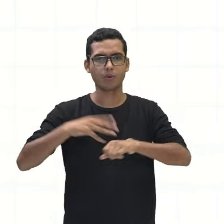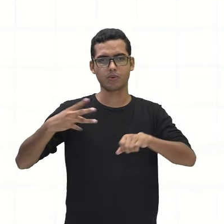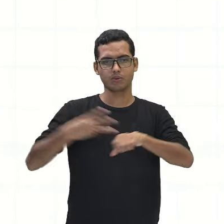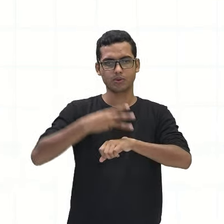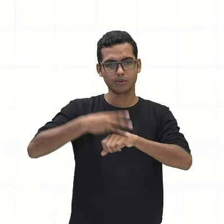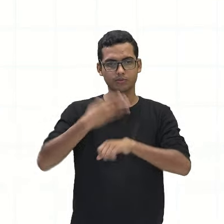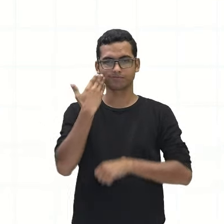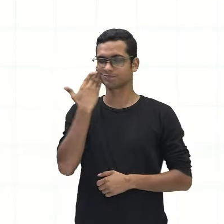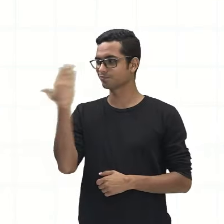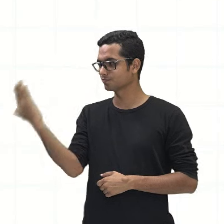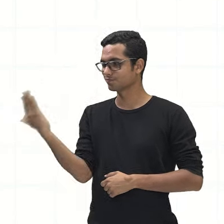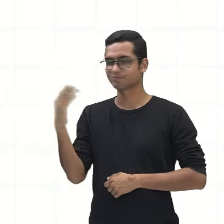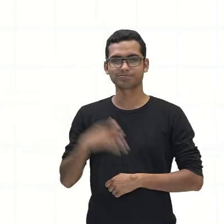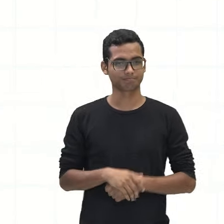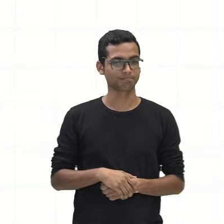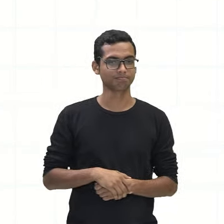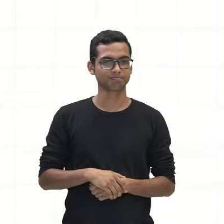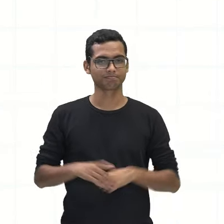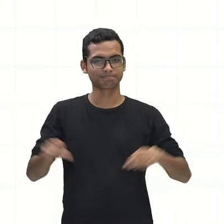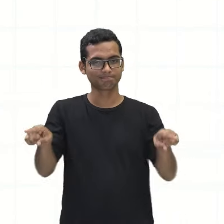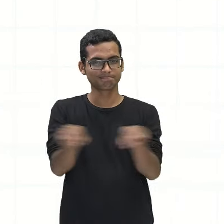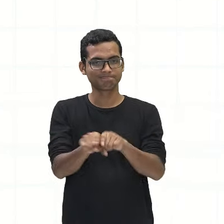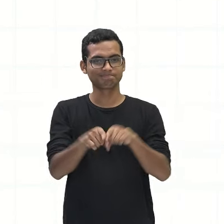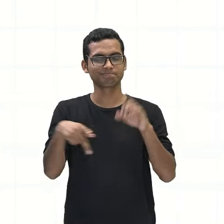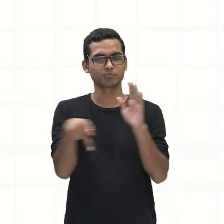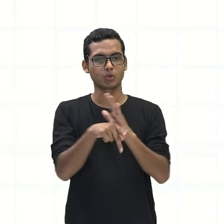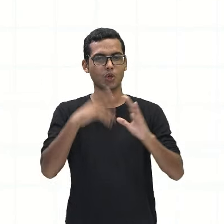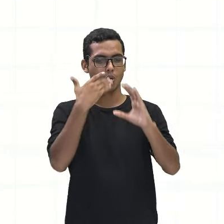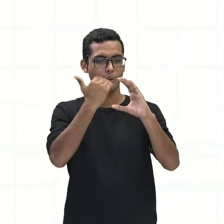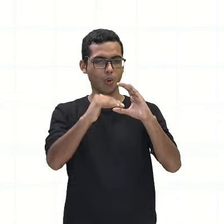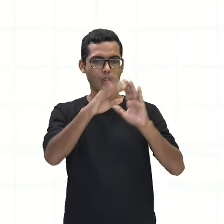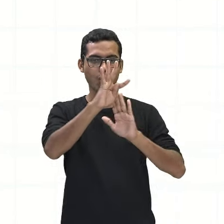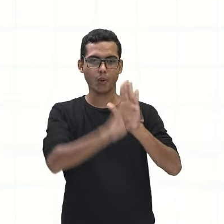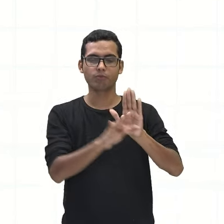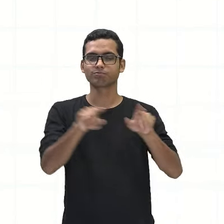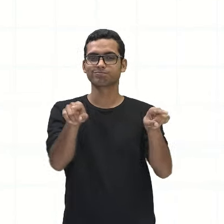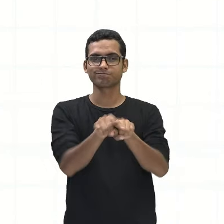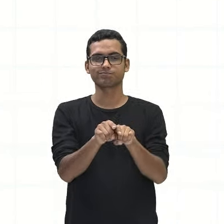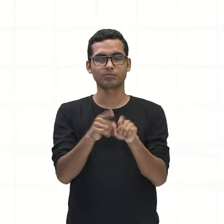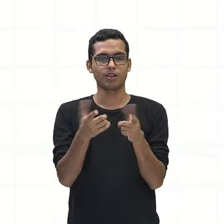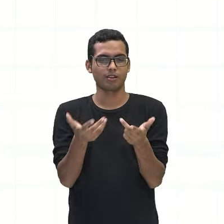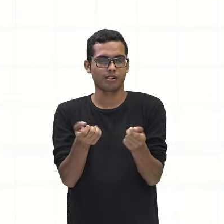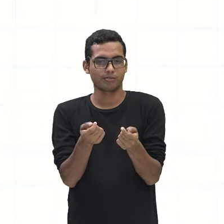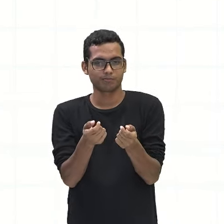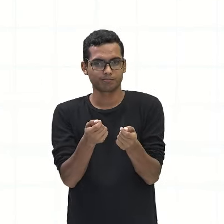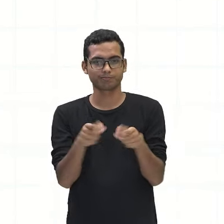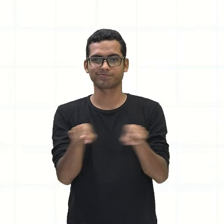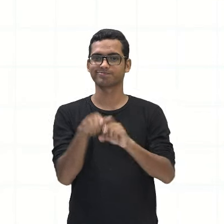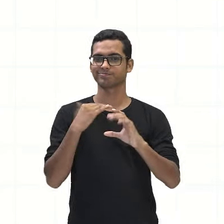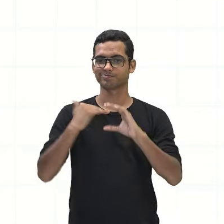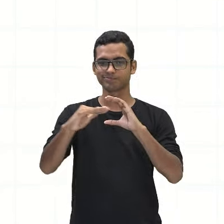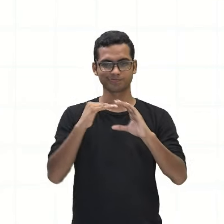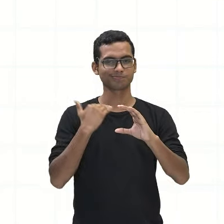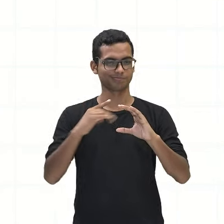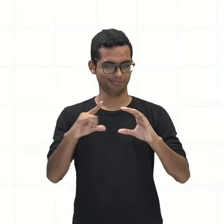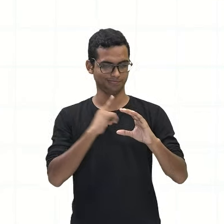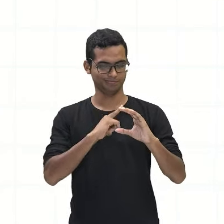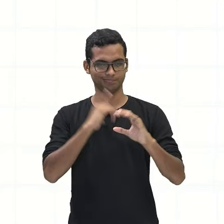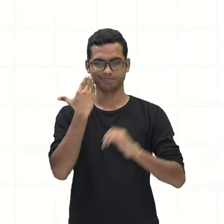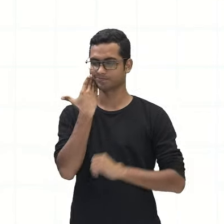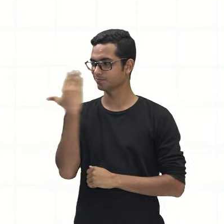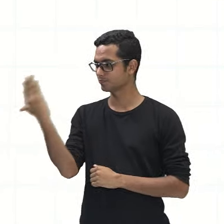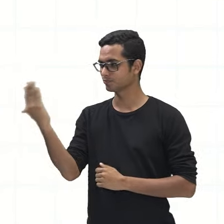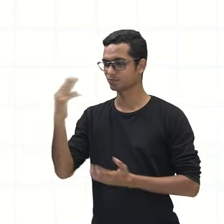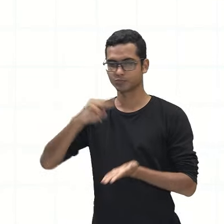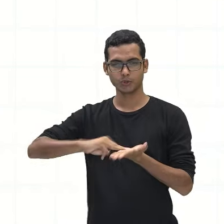Pelo WhatsApp, conversas ali por mensagens de texto. Olha só, temos essa aqui, ó. Então ele vai trazer